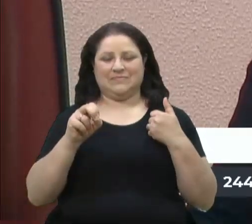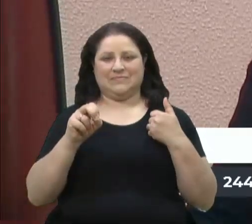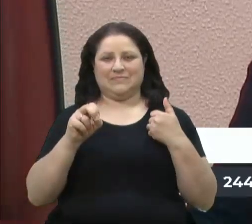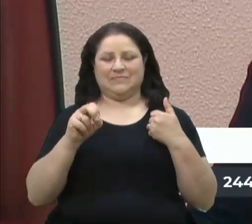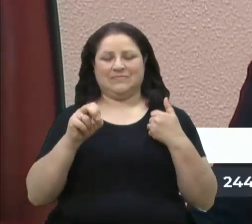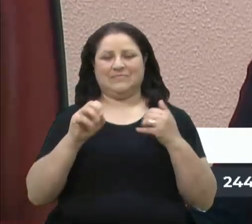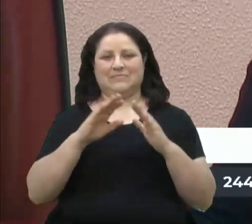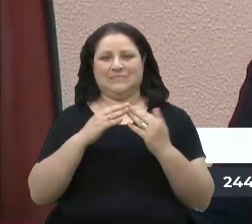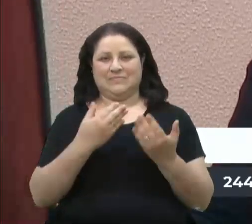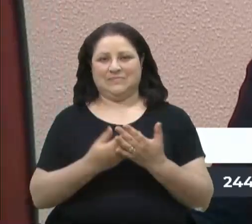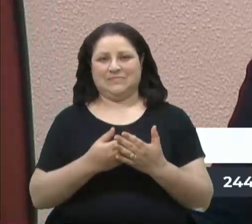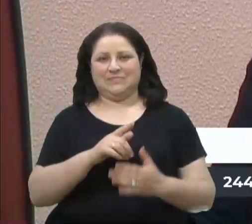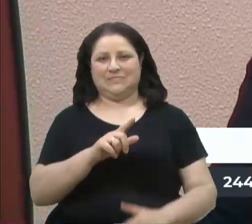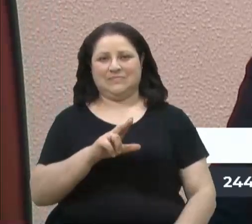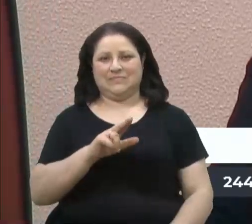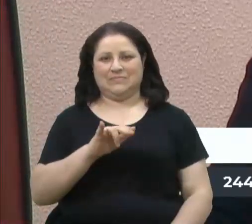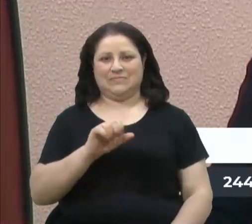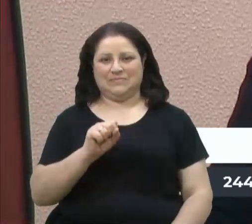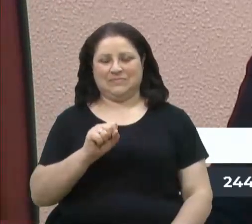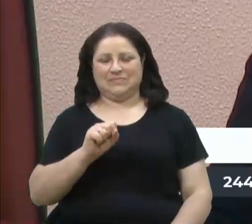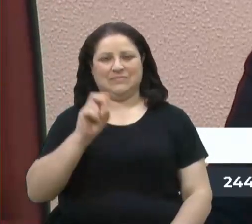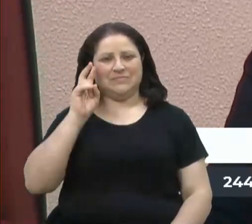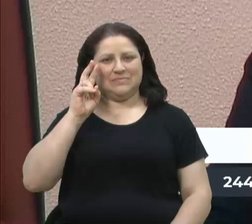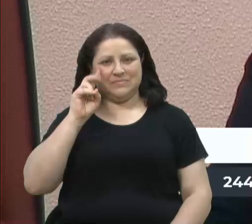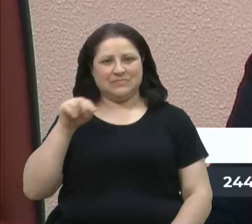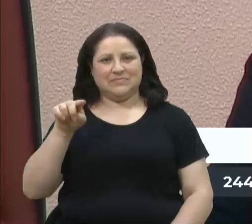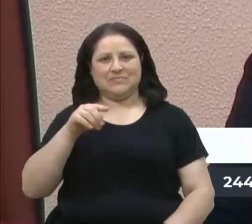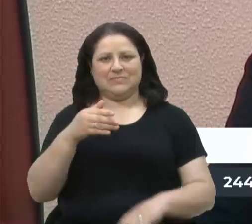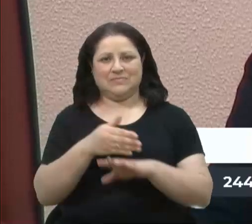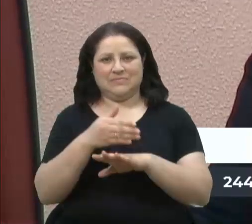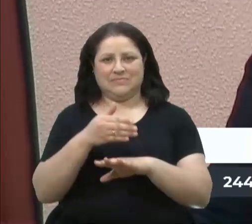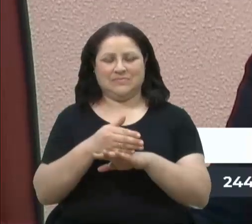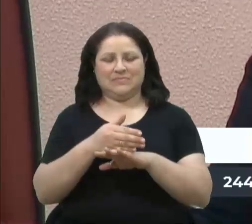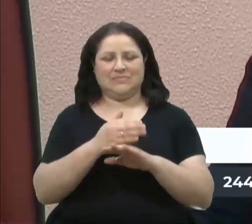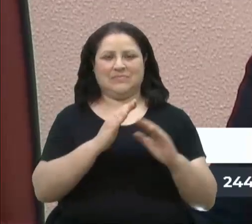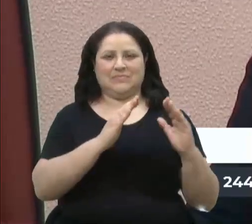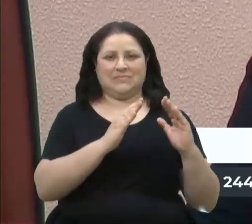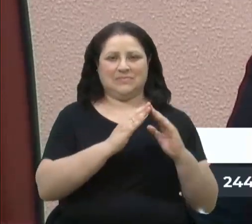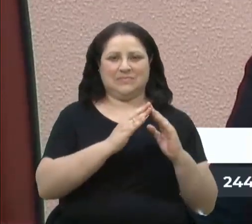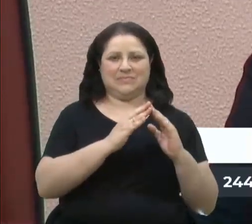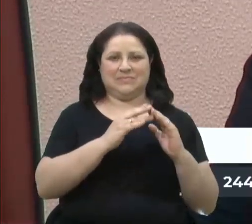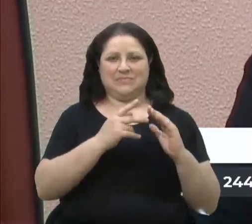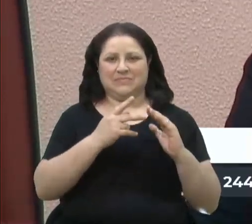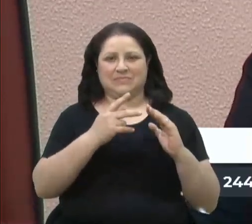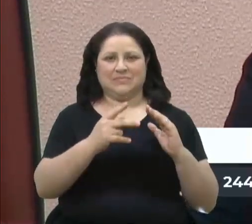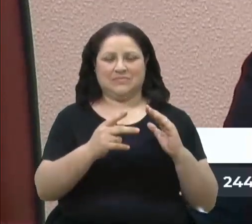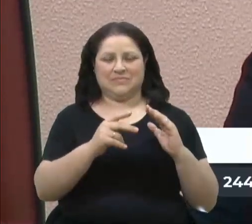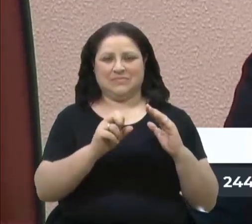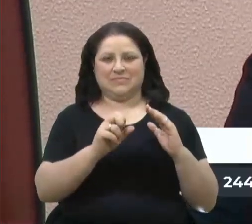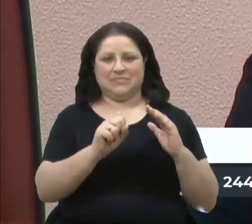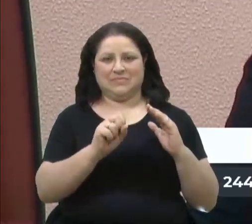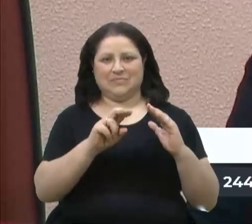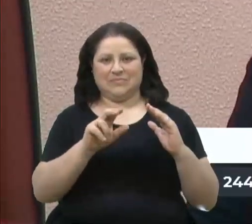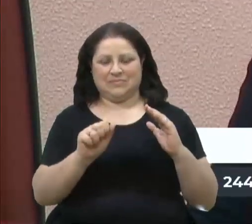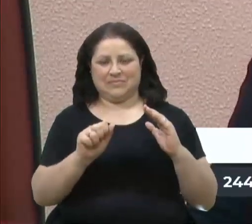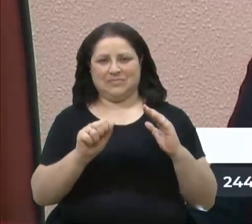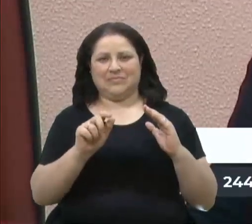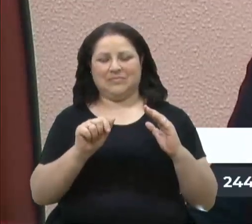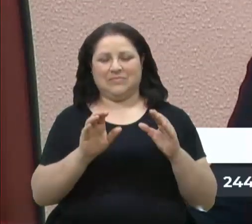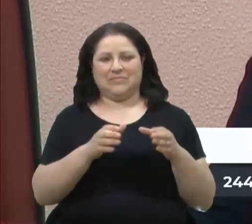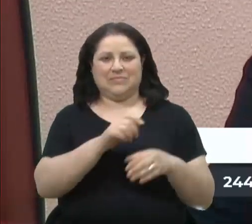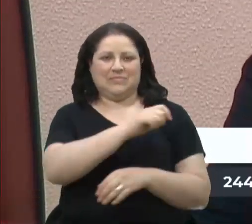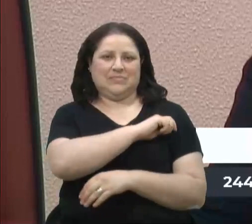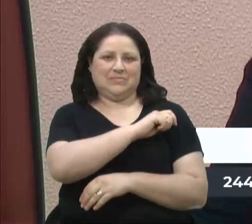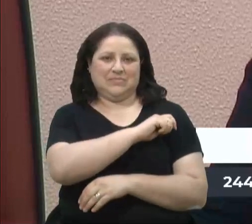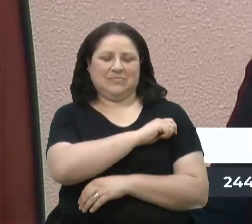estarão na mais uma edição na Casa é Sua, os estudantes, representantes, né, do 4º e do 9º ano da escola,